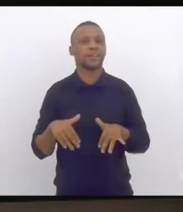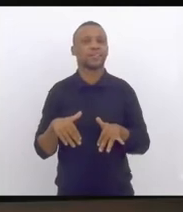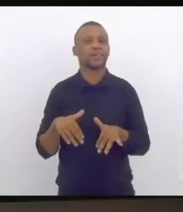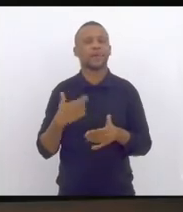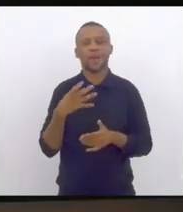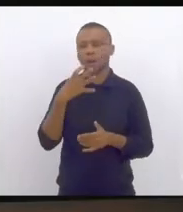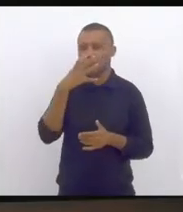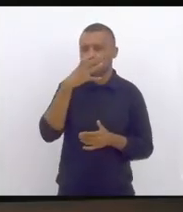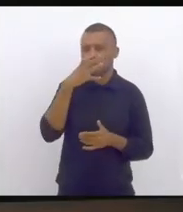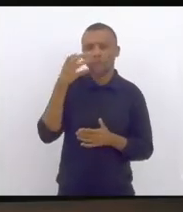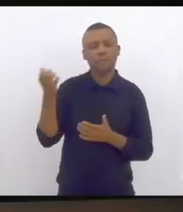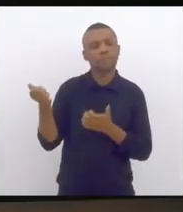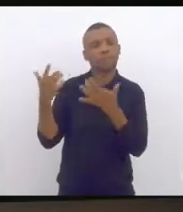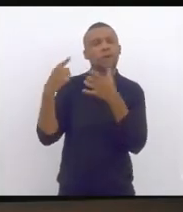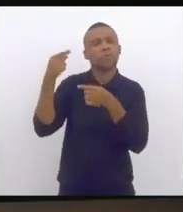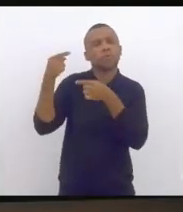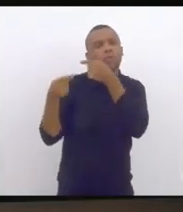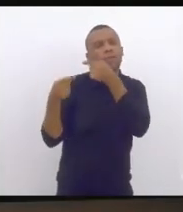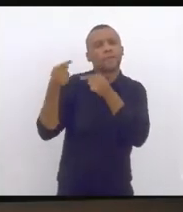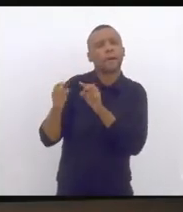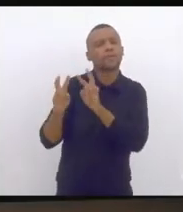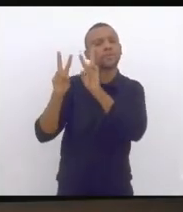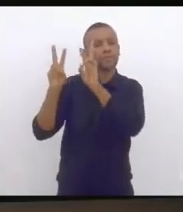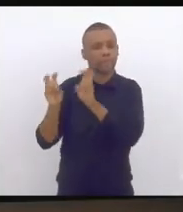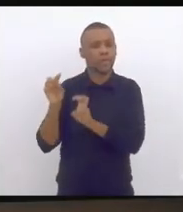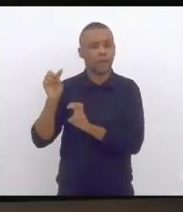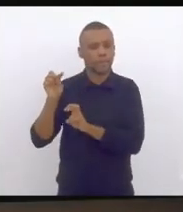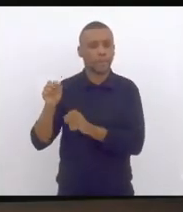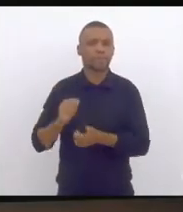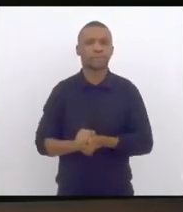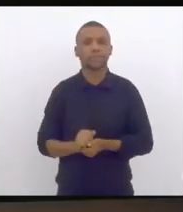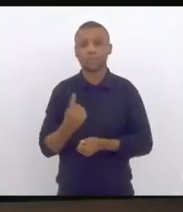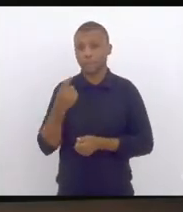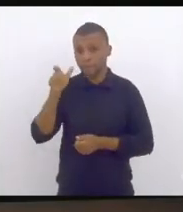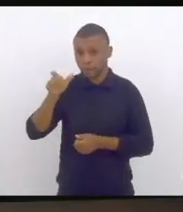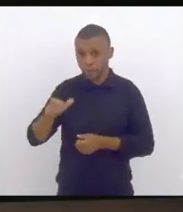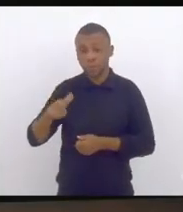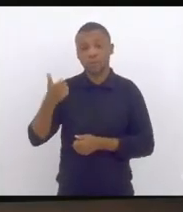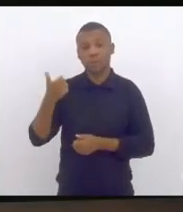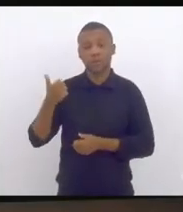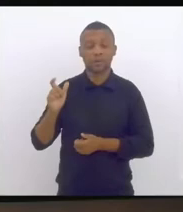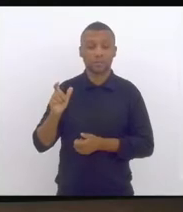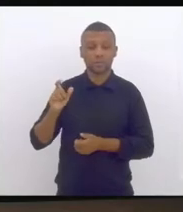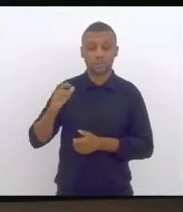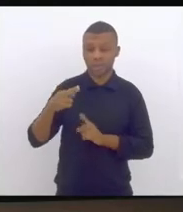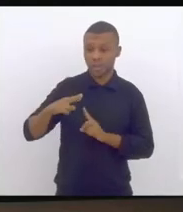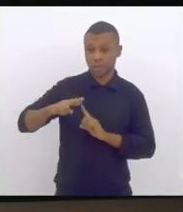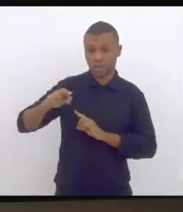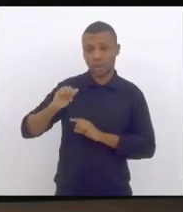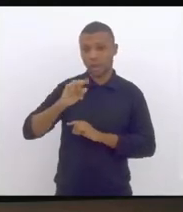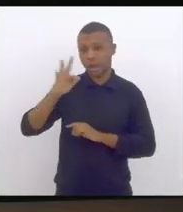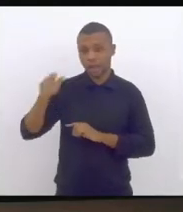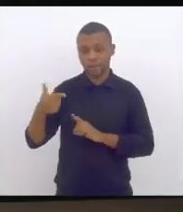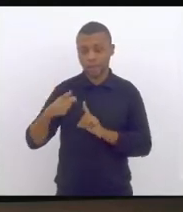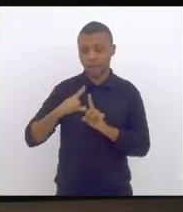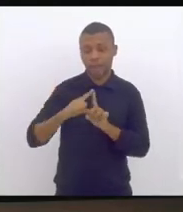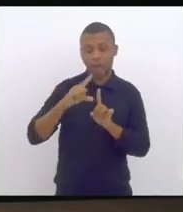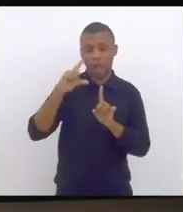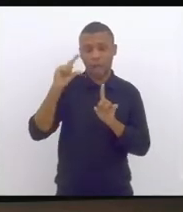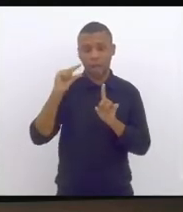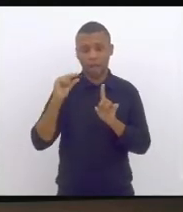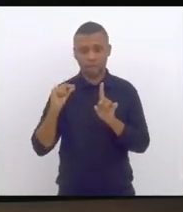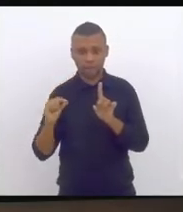ouvi num debate sobre esse tema, uma pessoa de religião de matriz africana dizer: a folha, ela